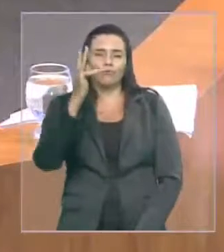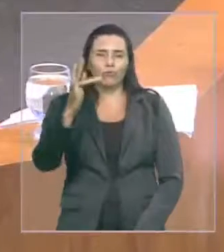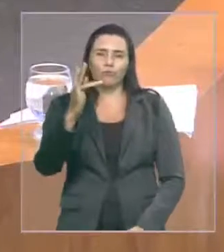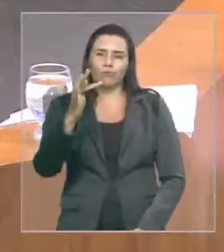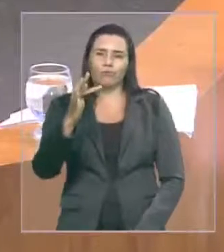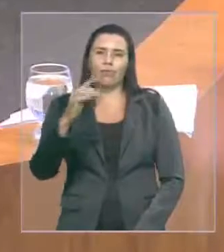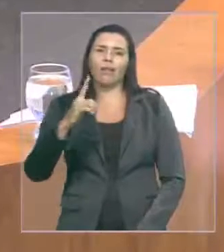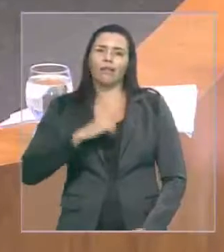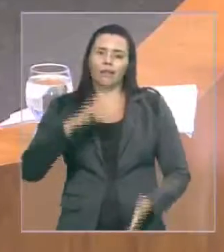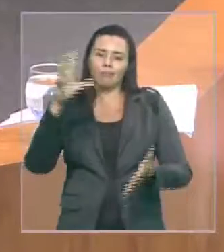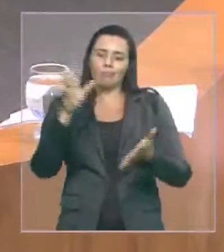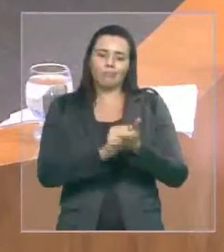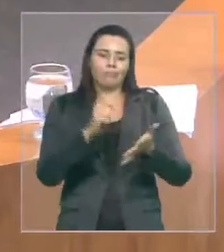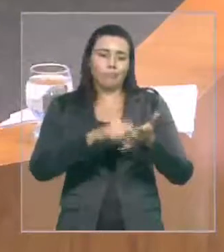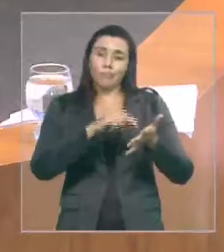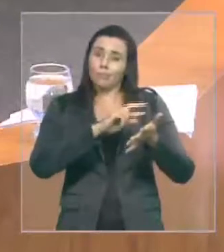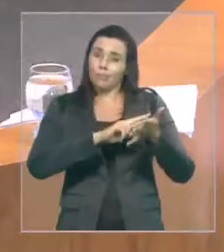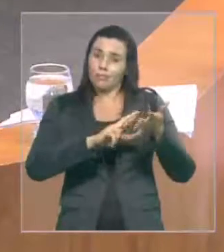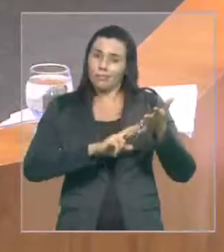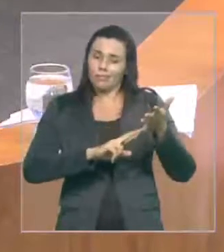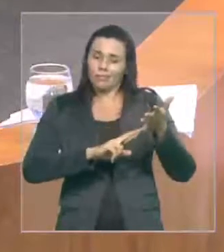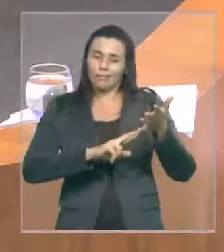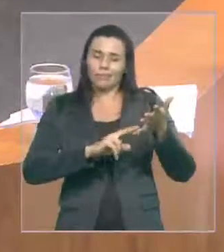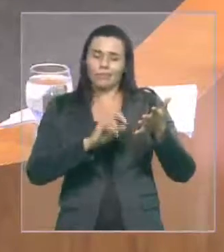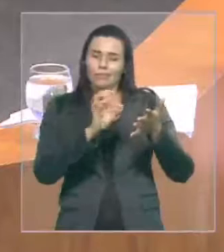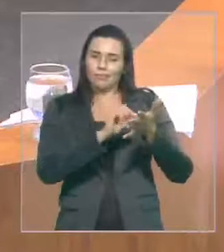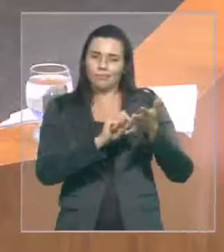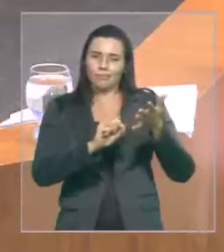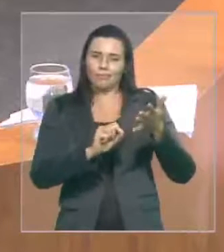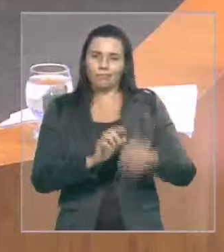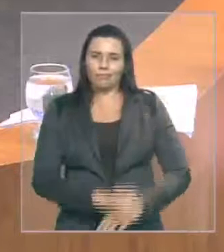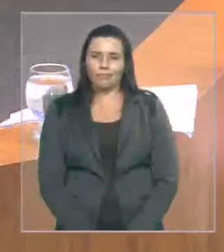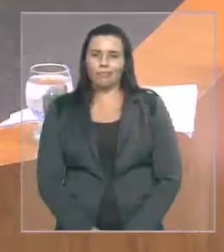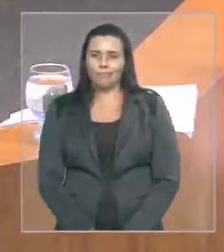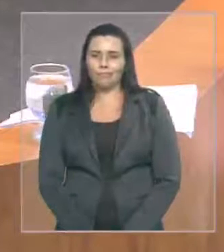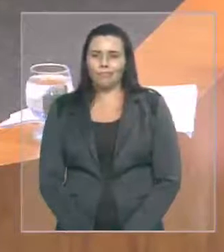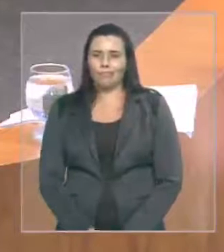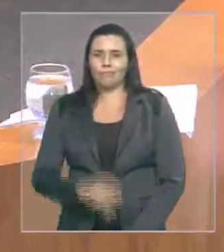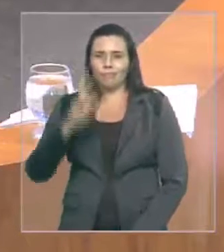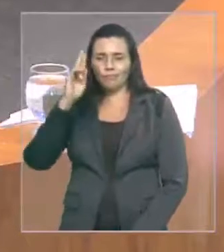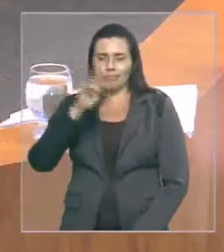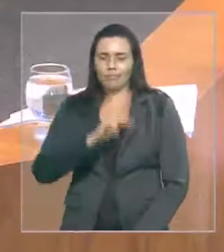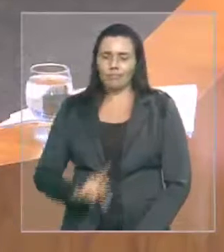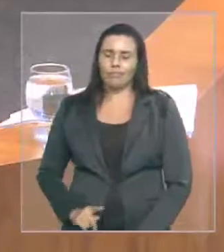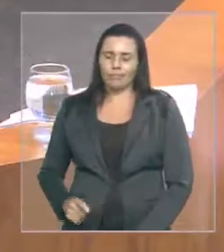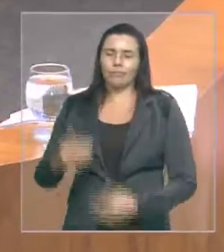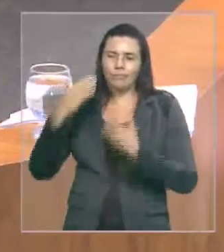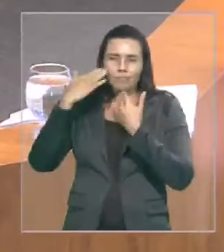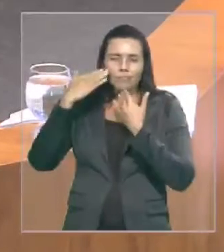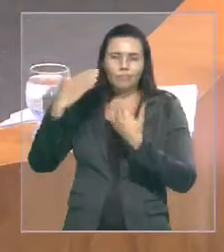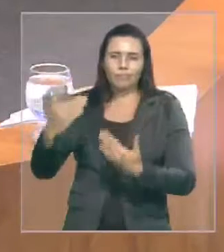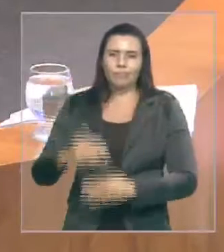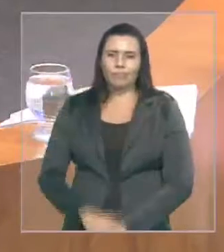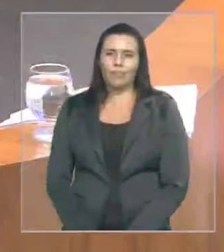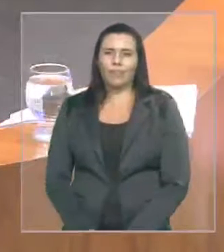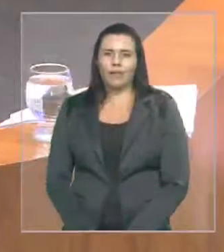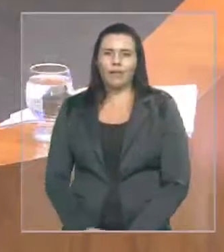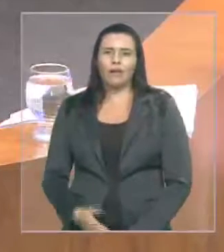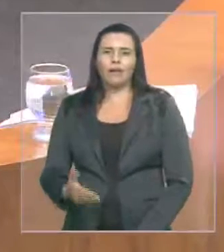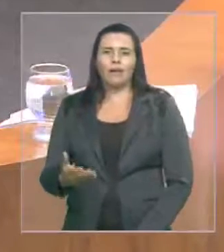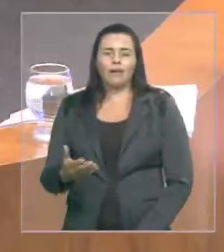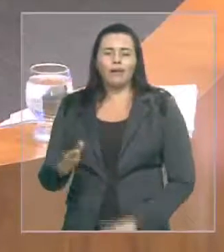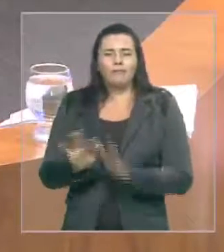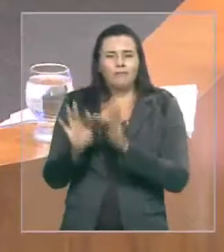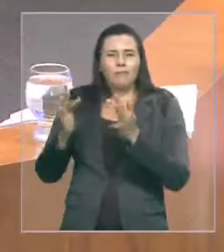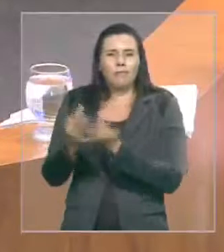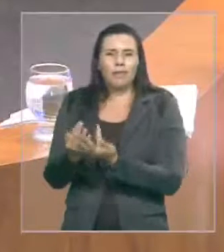Senhor deputado Wellington do Curso, senhora presidente, mais uma vez, muito obrigado. E que a família da querida amiga professora